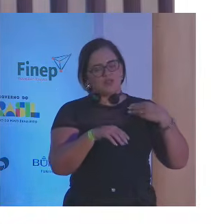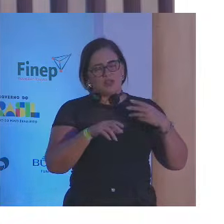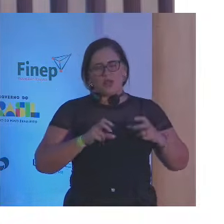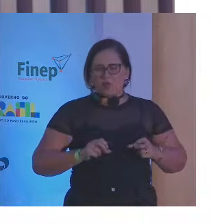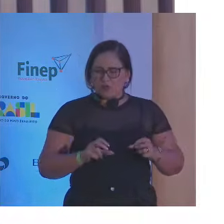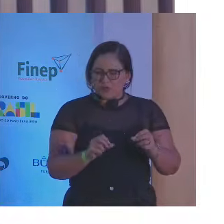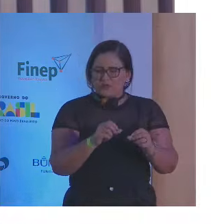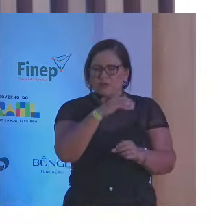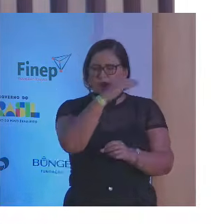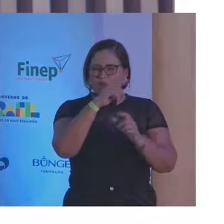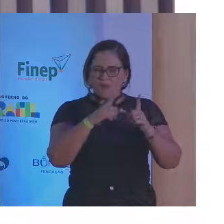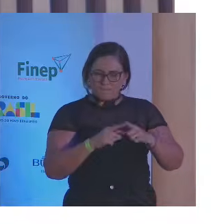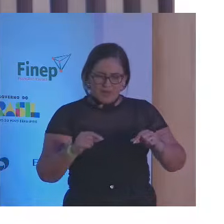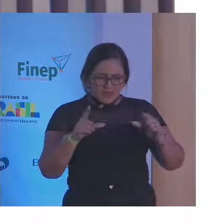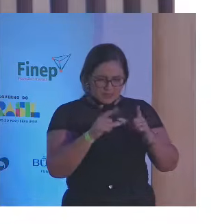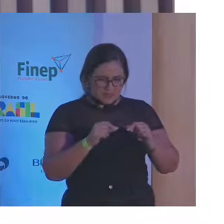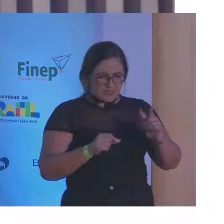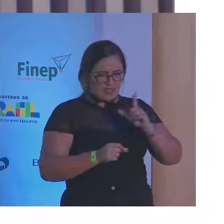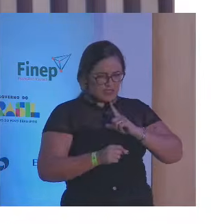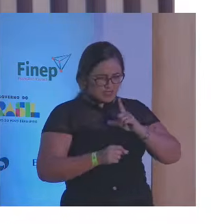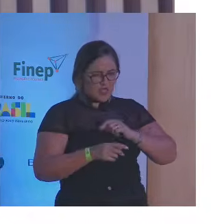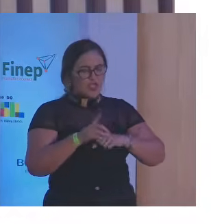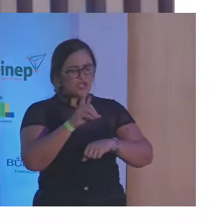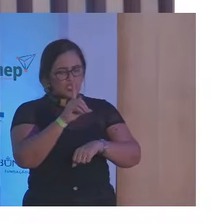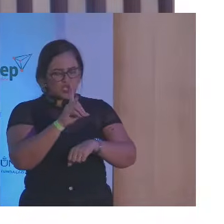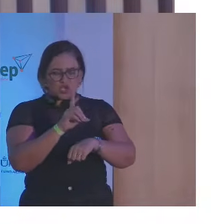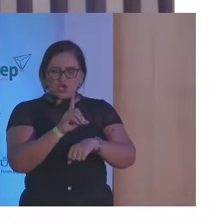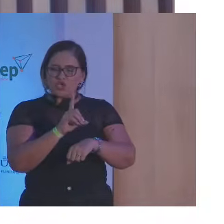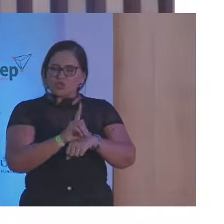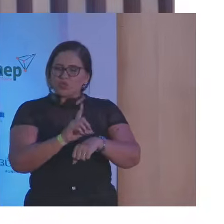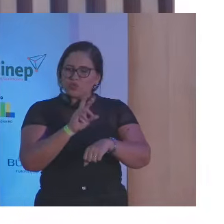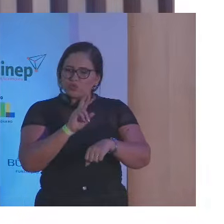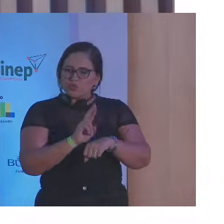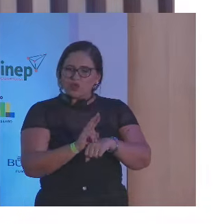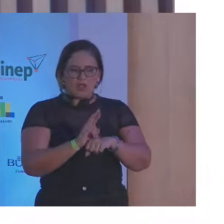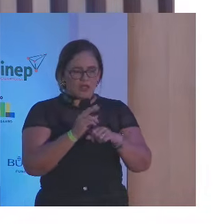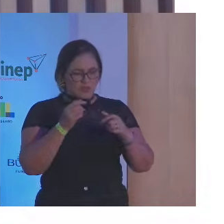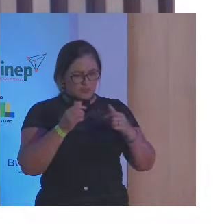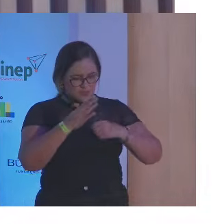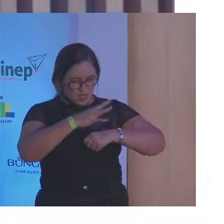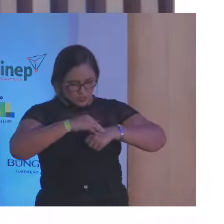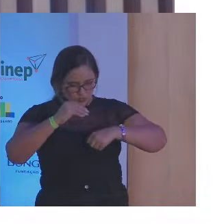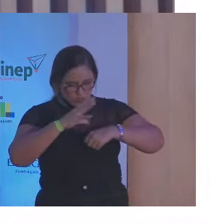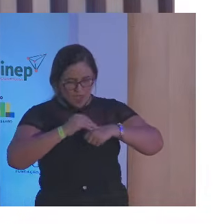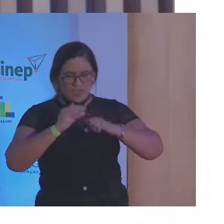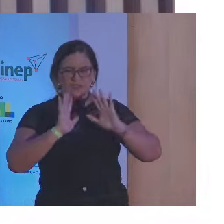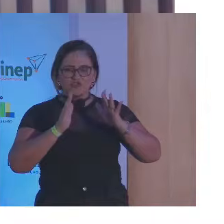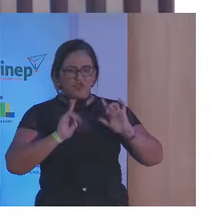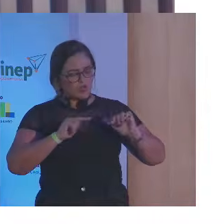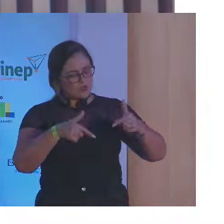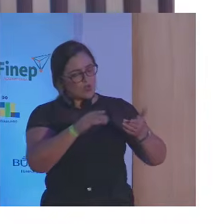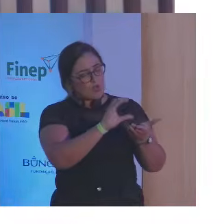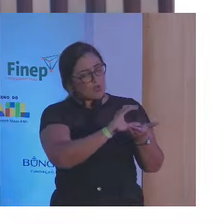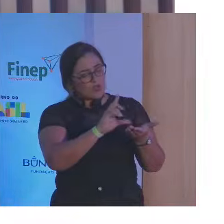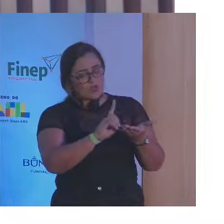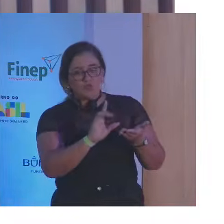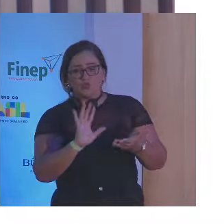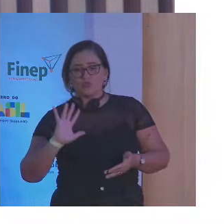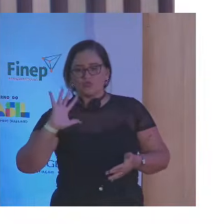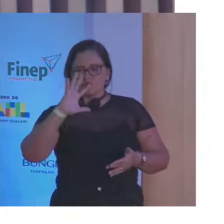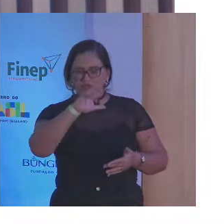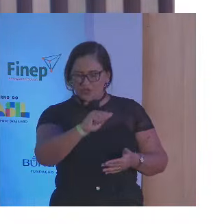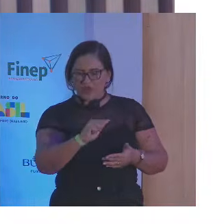Brasília, tem doutorado pela World Maritime University, na Suécia, e já atuou como coordenador geral dos